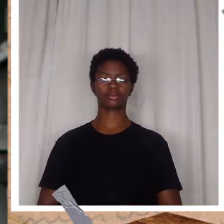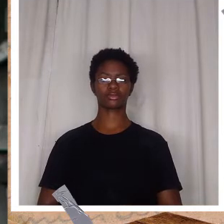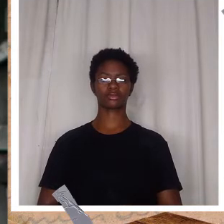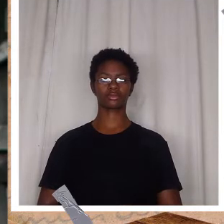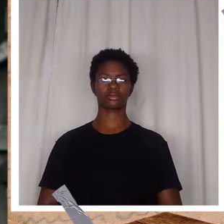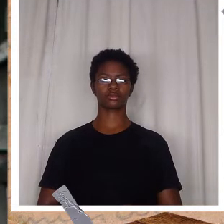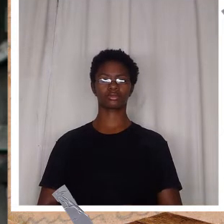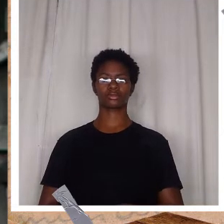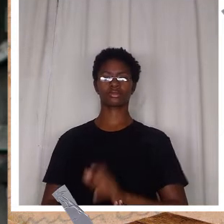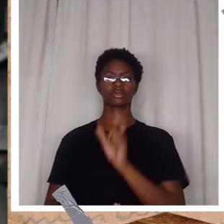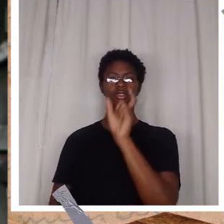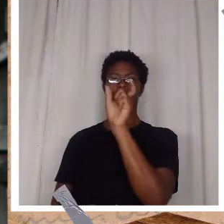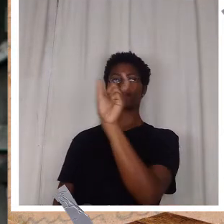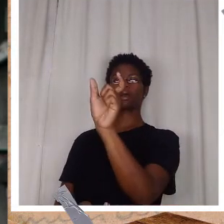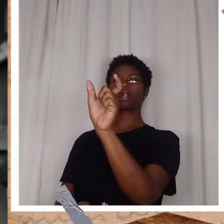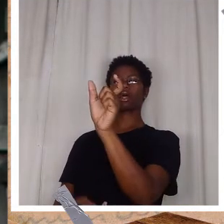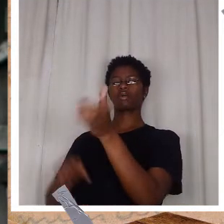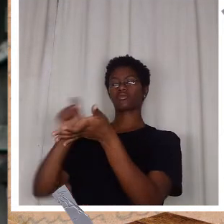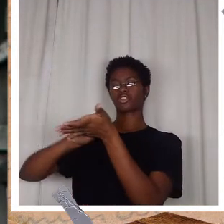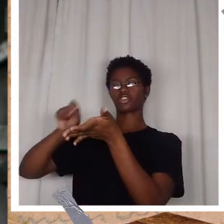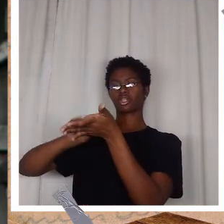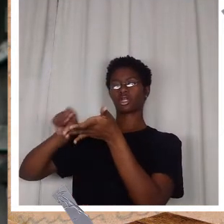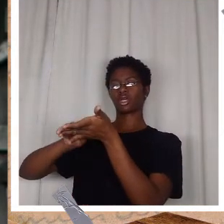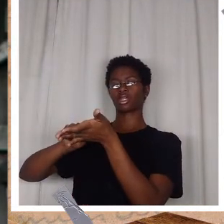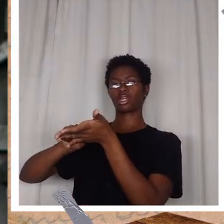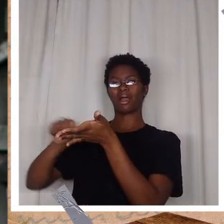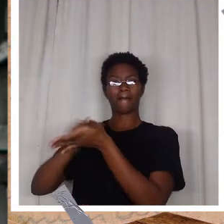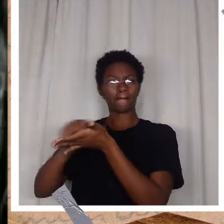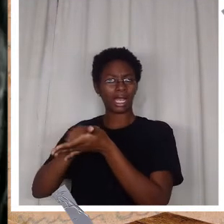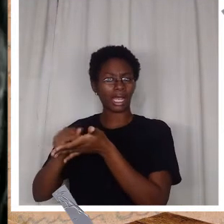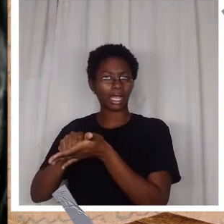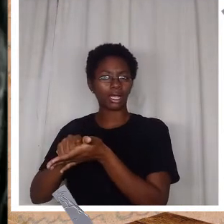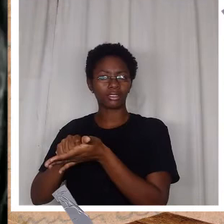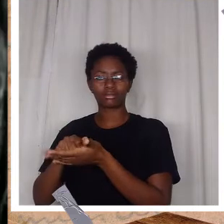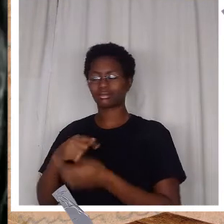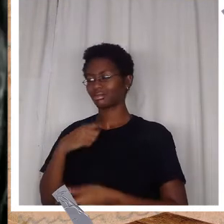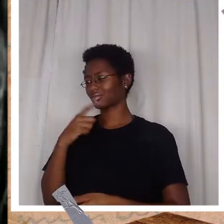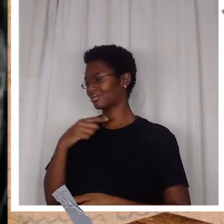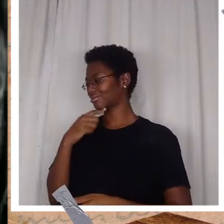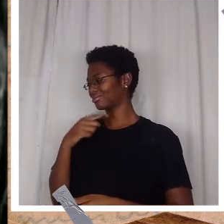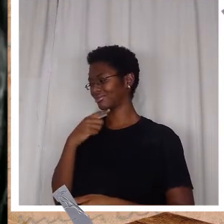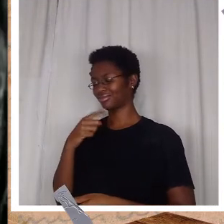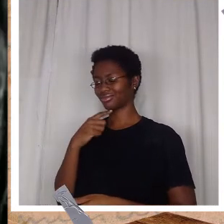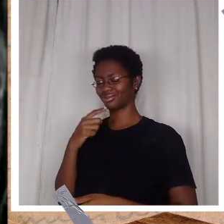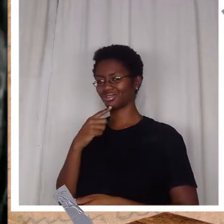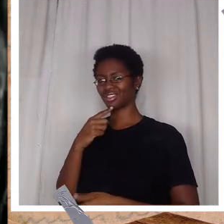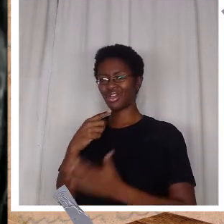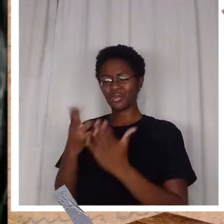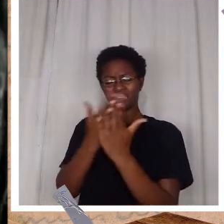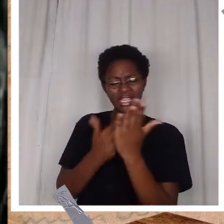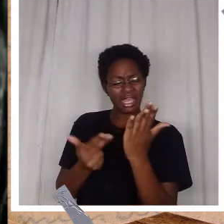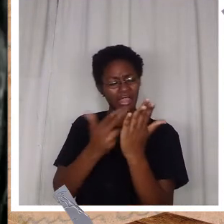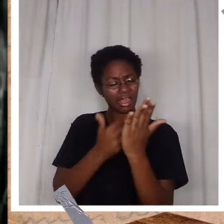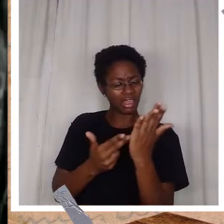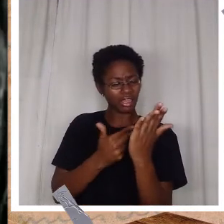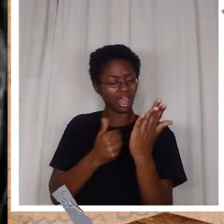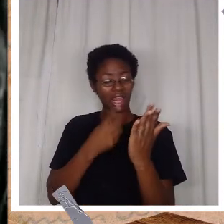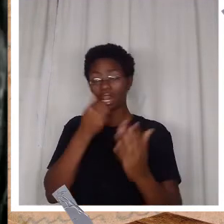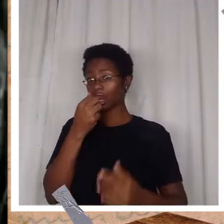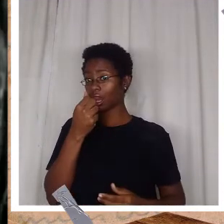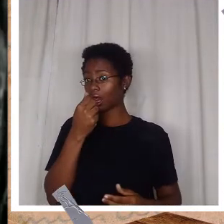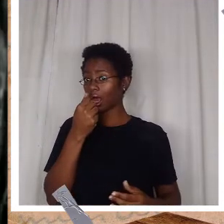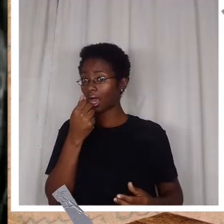Uma palavra escrita não pode nunca ser apagada. Por mais que o desenho tenha sido feito a lápis e que seja de